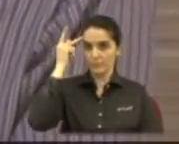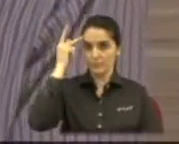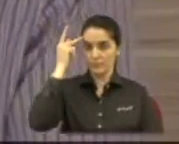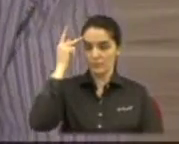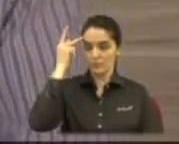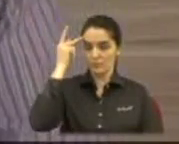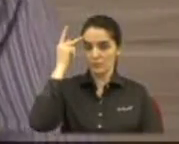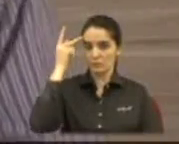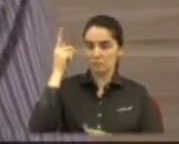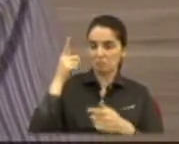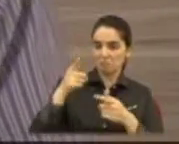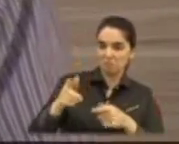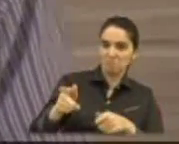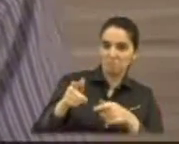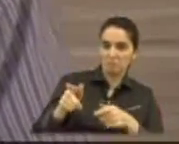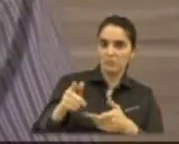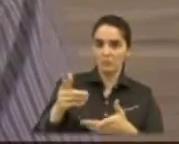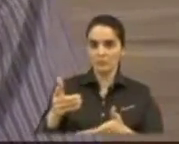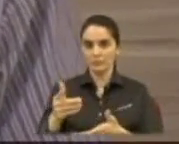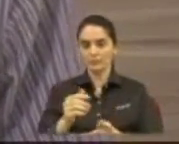escracham.